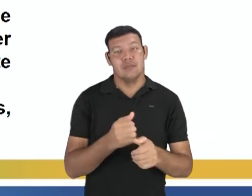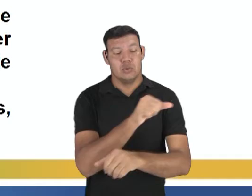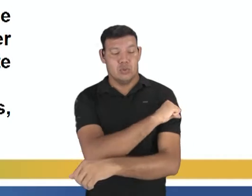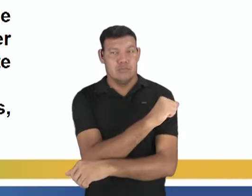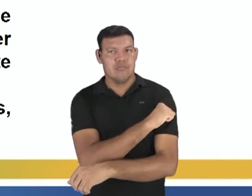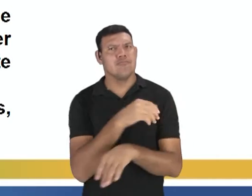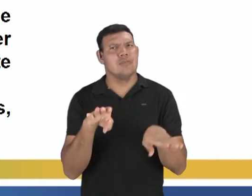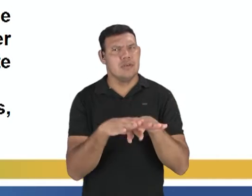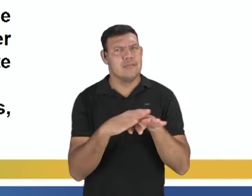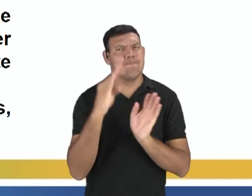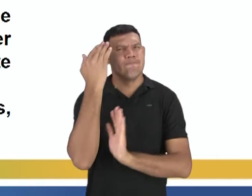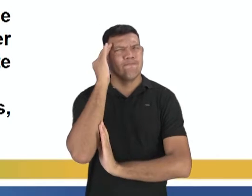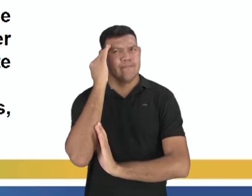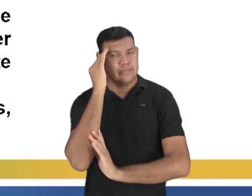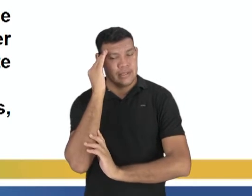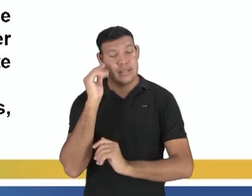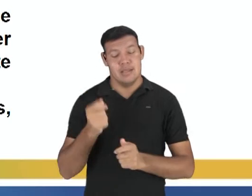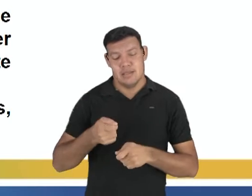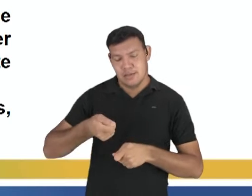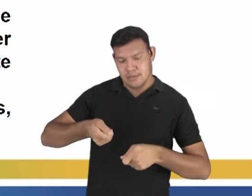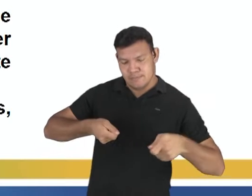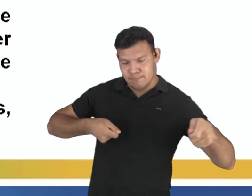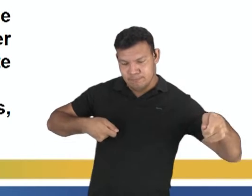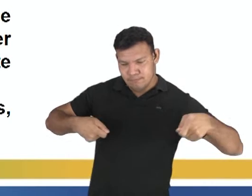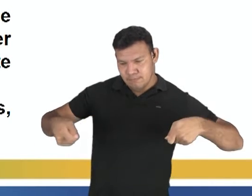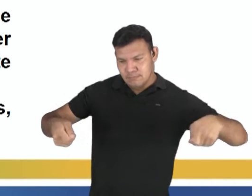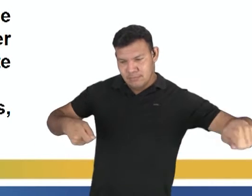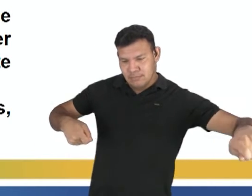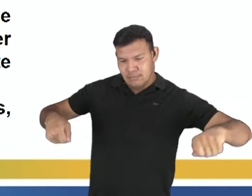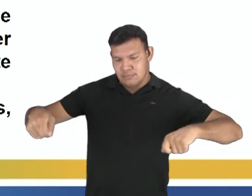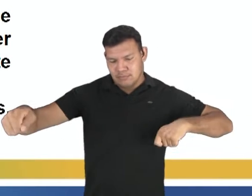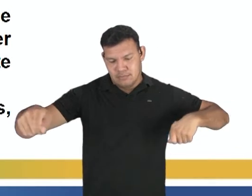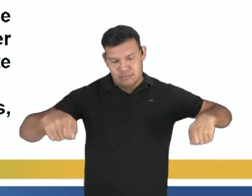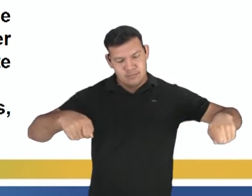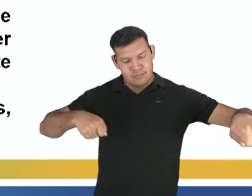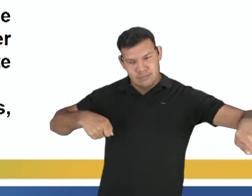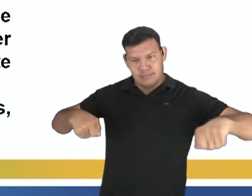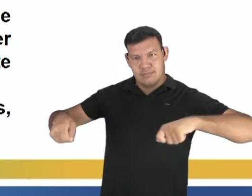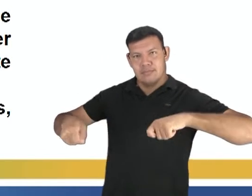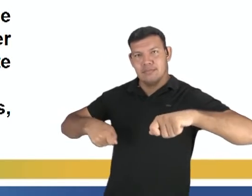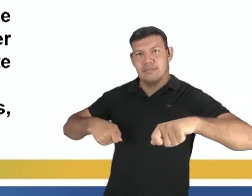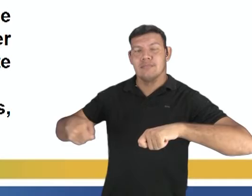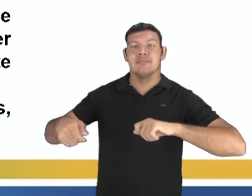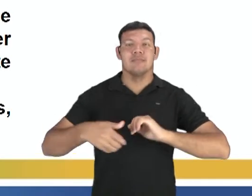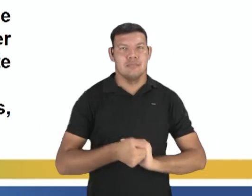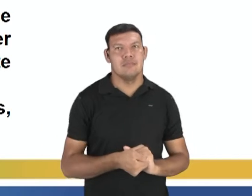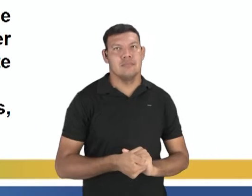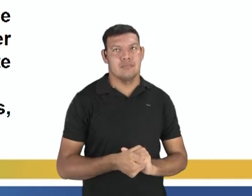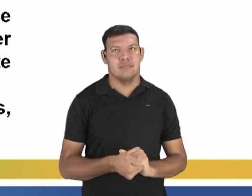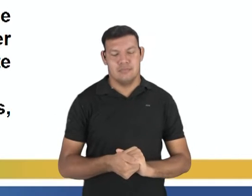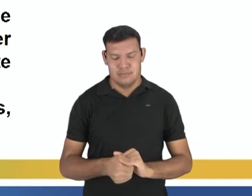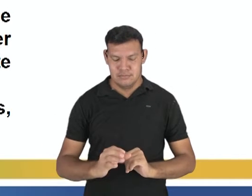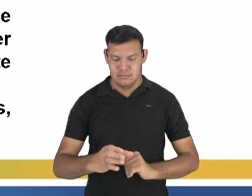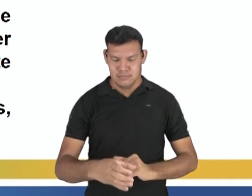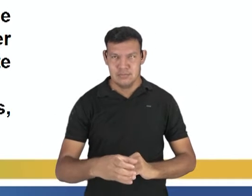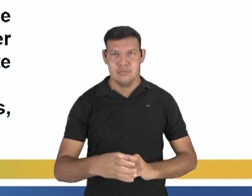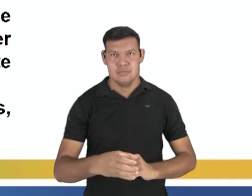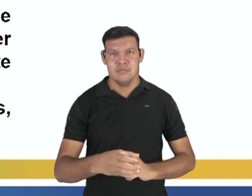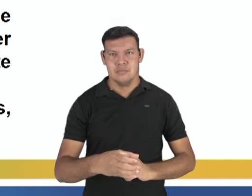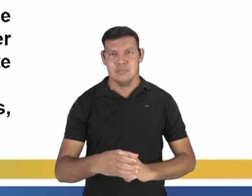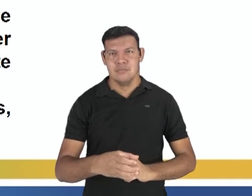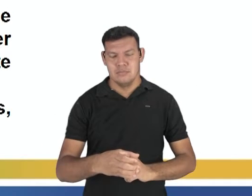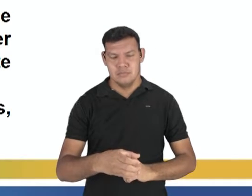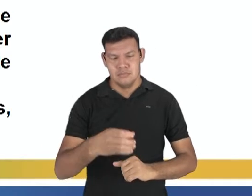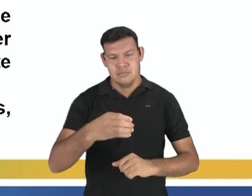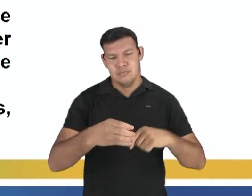você consegue entender que cada um está segurando um pedaço de barbante e nós temos uma garrafa PET ali verde. Em cima dessa garrafa PET, galerinha, nós